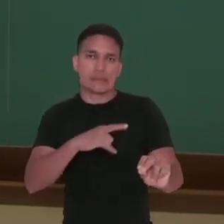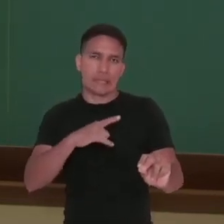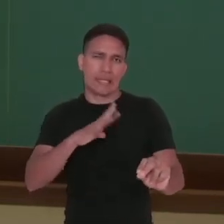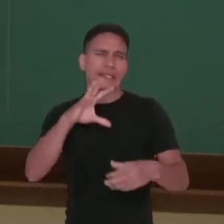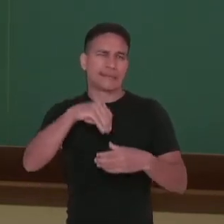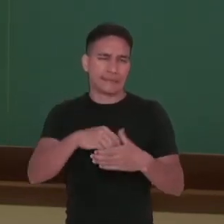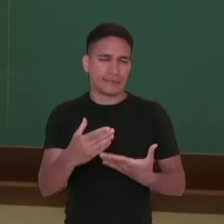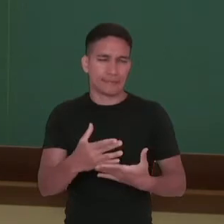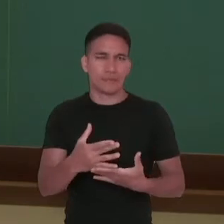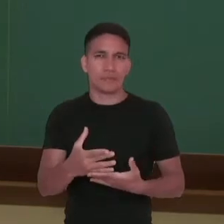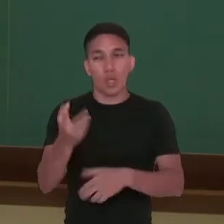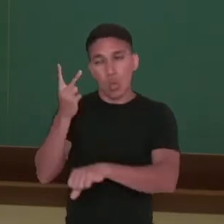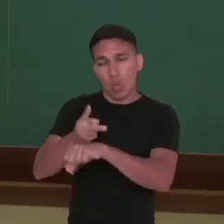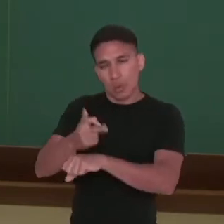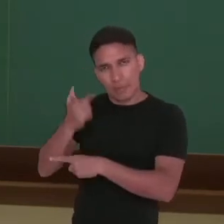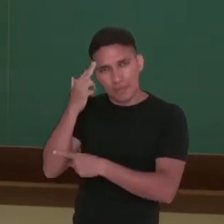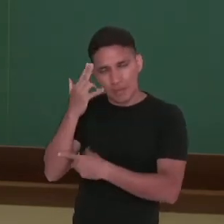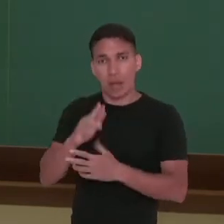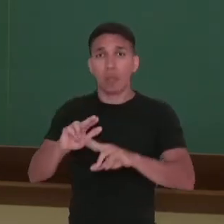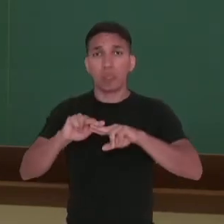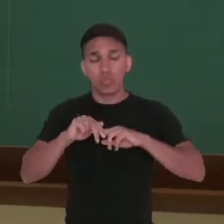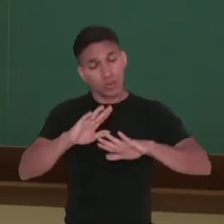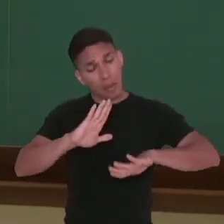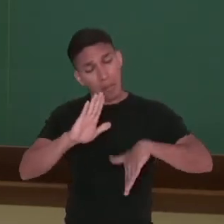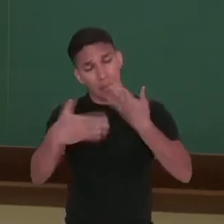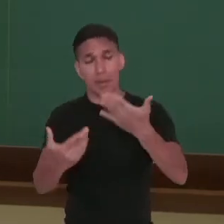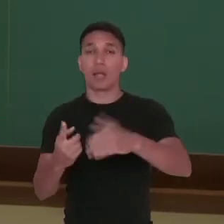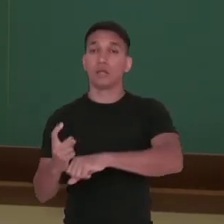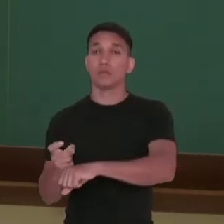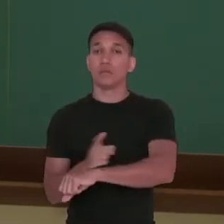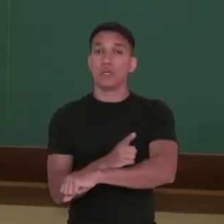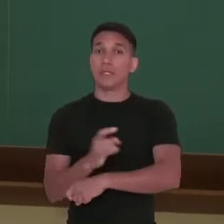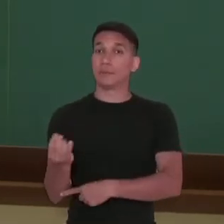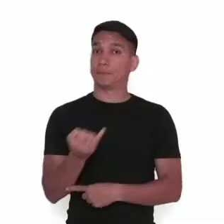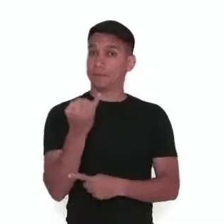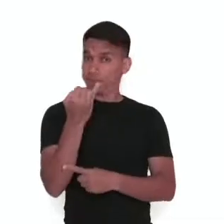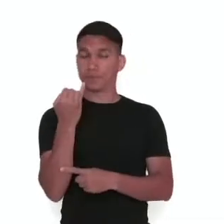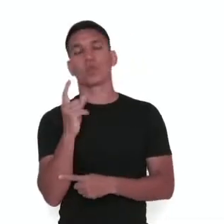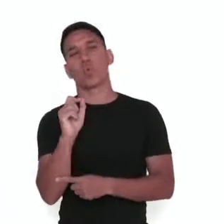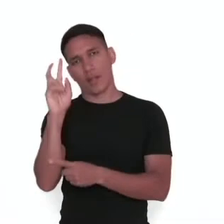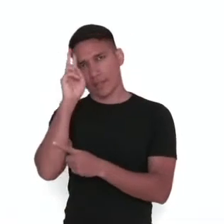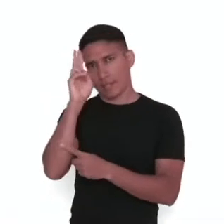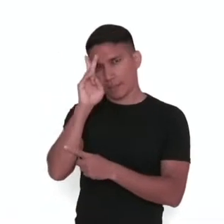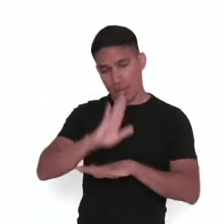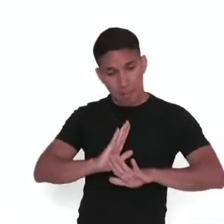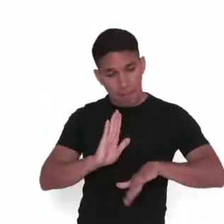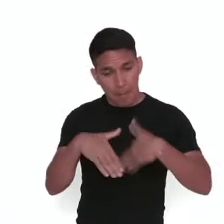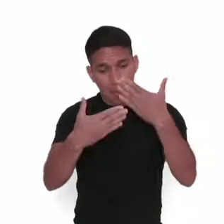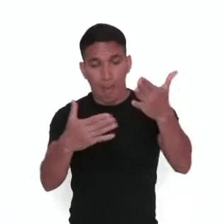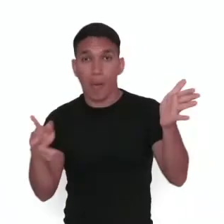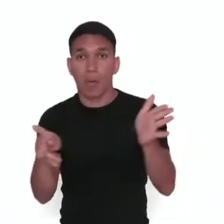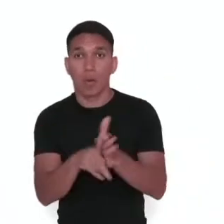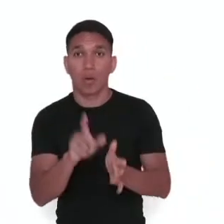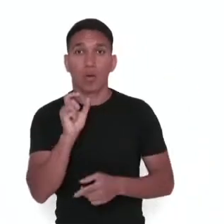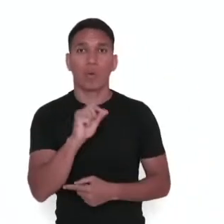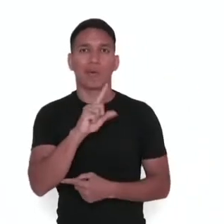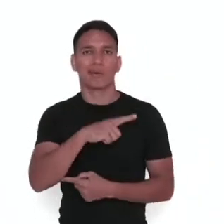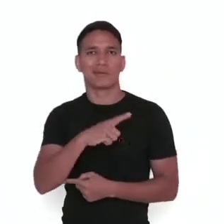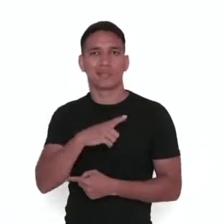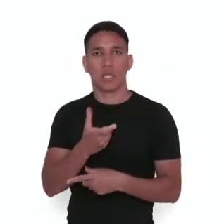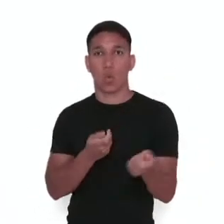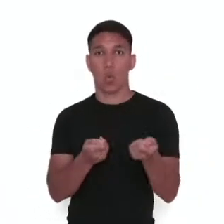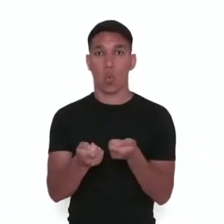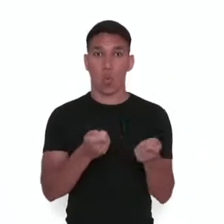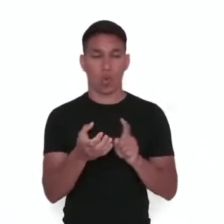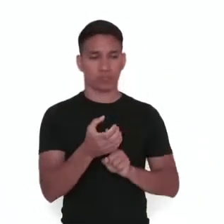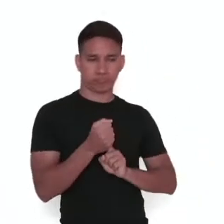pessoal, evoluiu. A evolução, muito importante, galera, lembre-se que o desenvolvimento o domínio